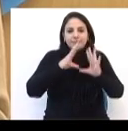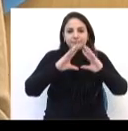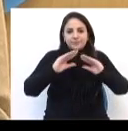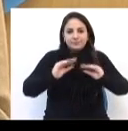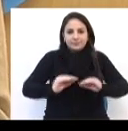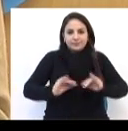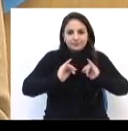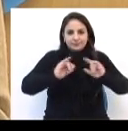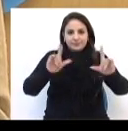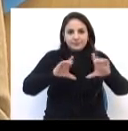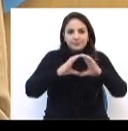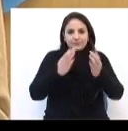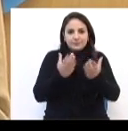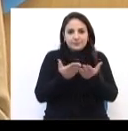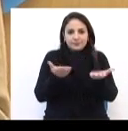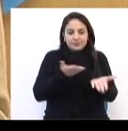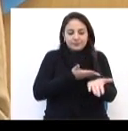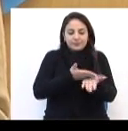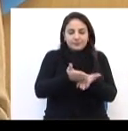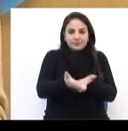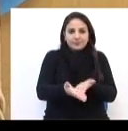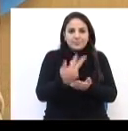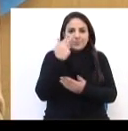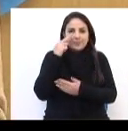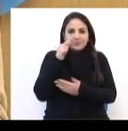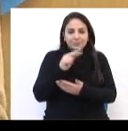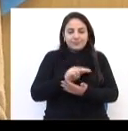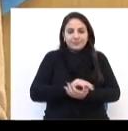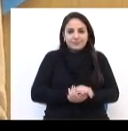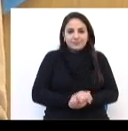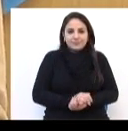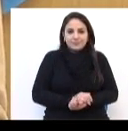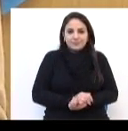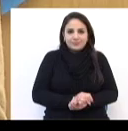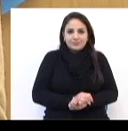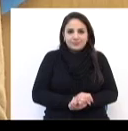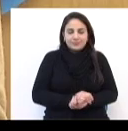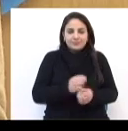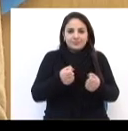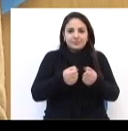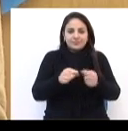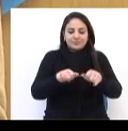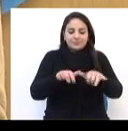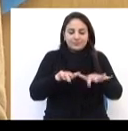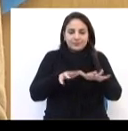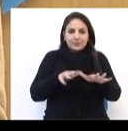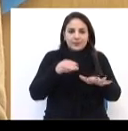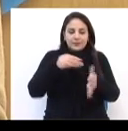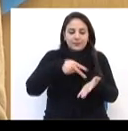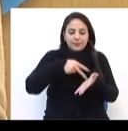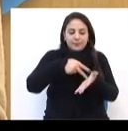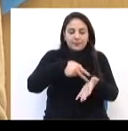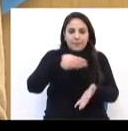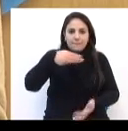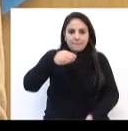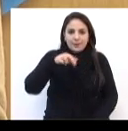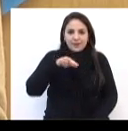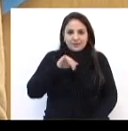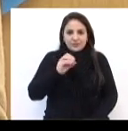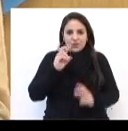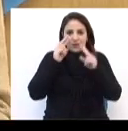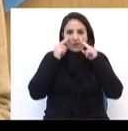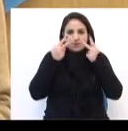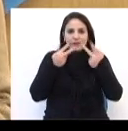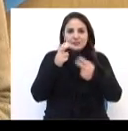Boa noite. O Jornal da Câmara já está começando e você vai ver. Em grande expediente, Márcio Patucci reconhece